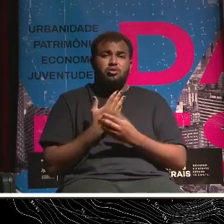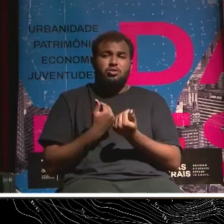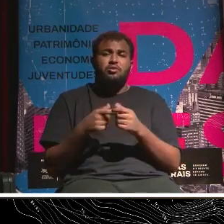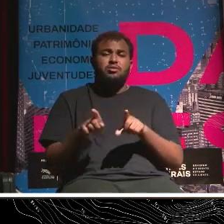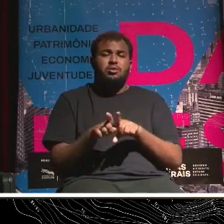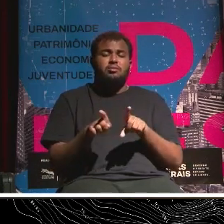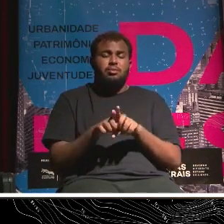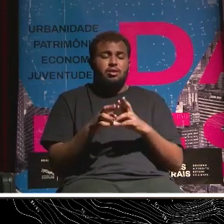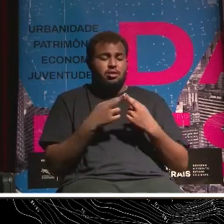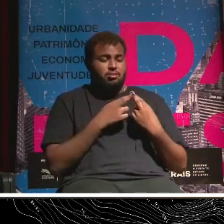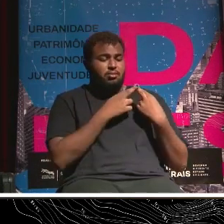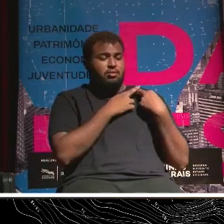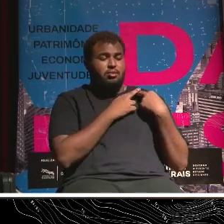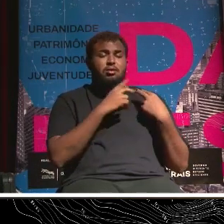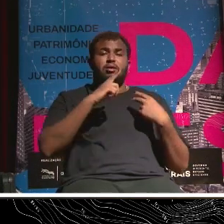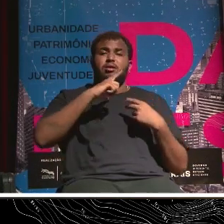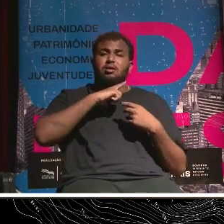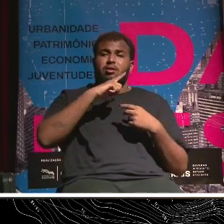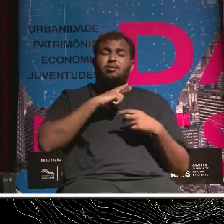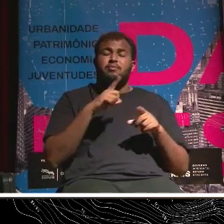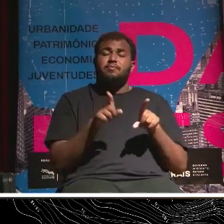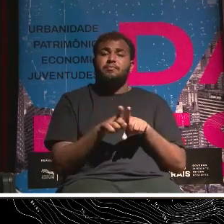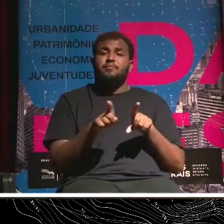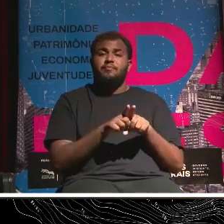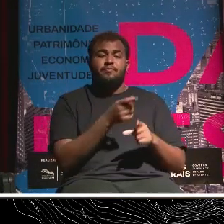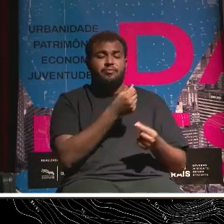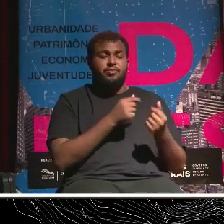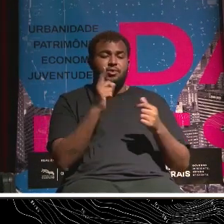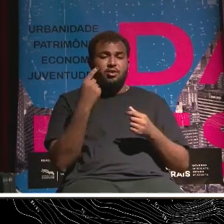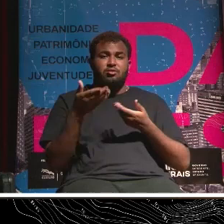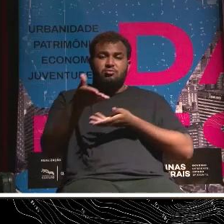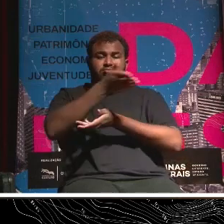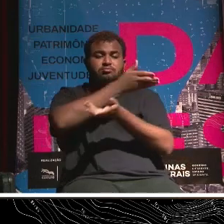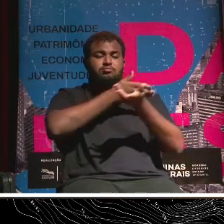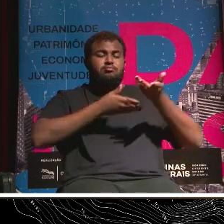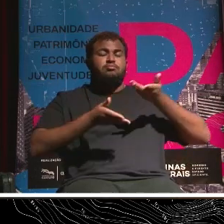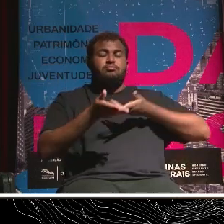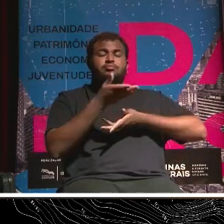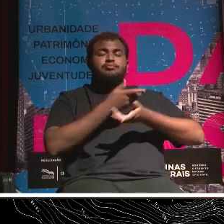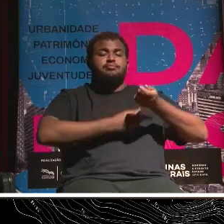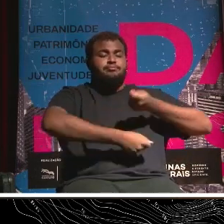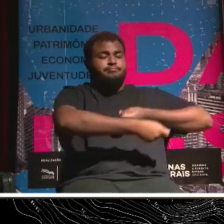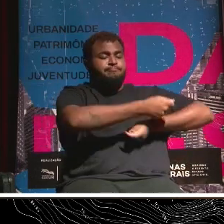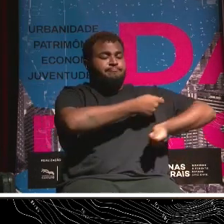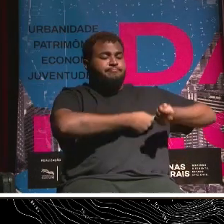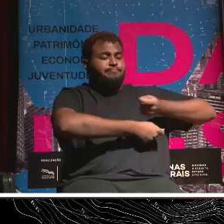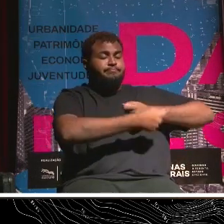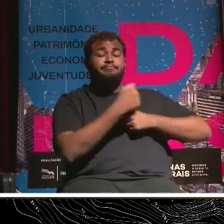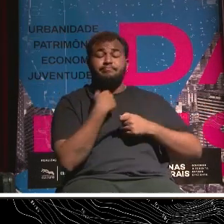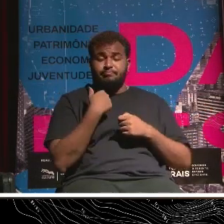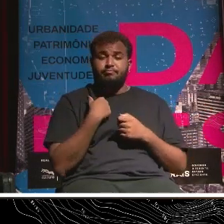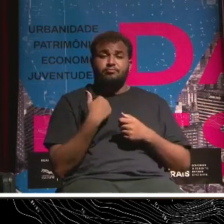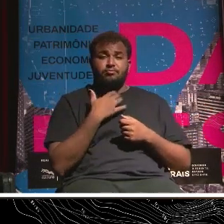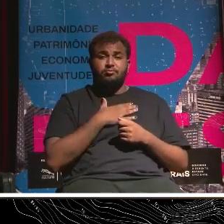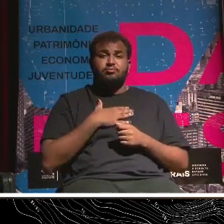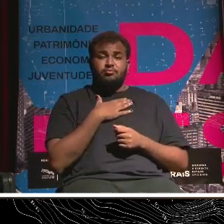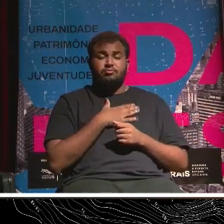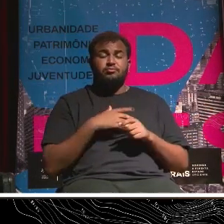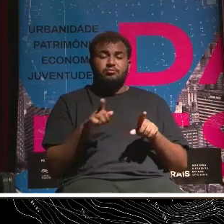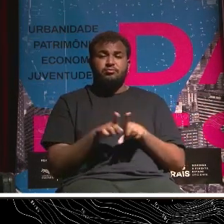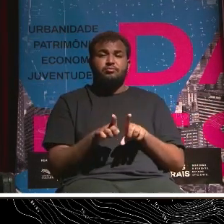somos responsáveis, inclusive por esse dinheiro que a gente movimenta, né? Então, gosto de fazer dinheiro, inclusive, não tenho problema com isso. Gosto muito de